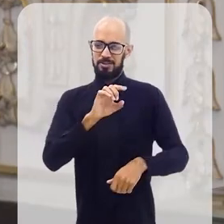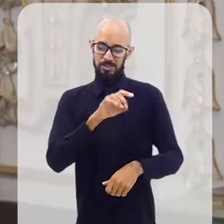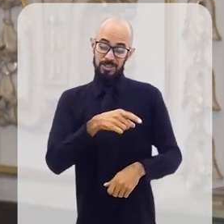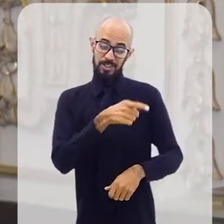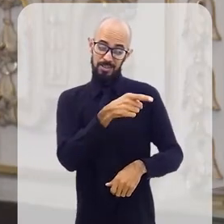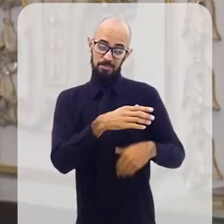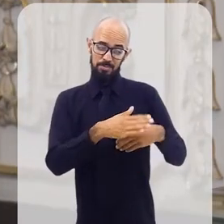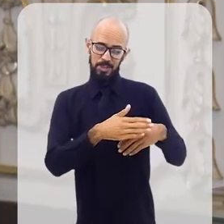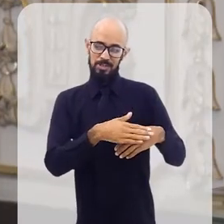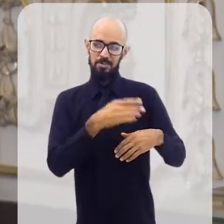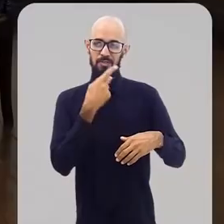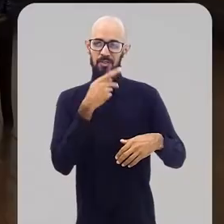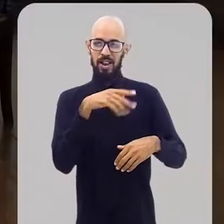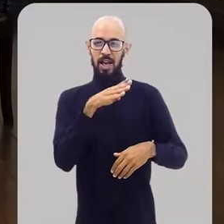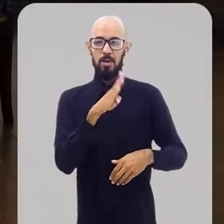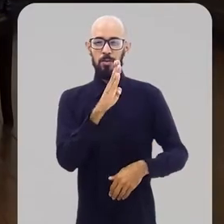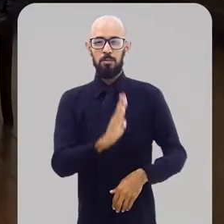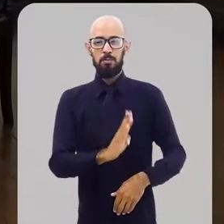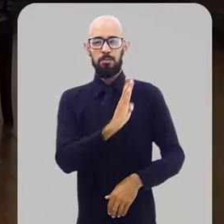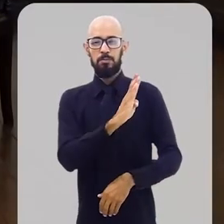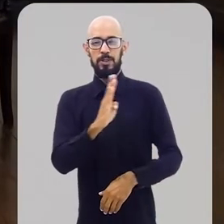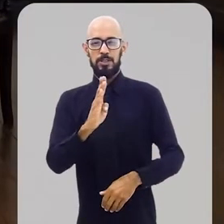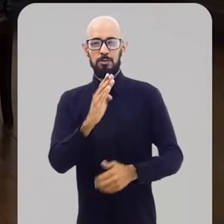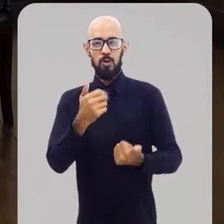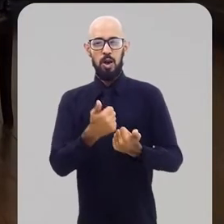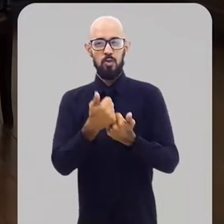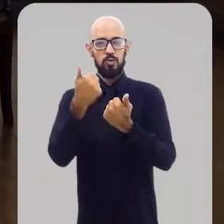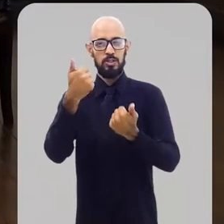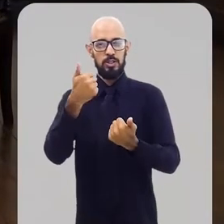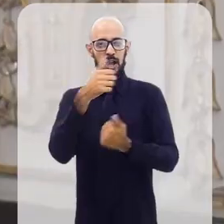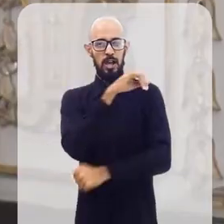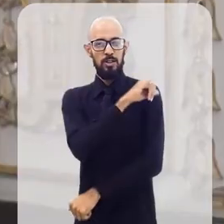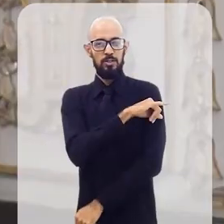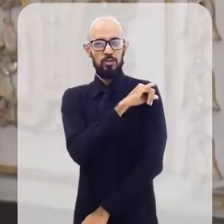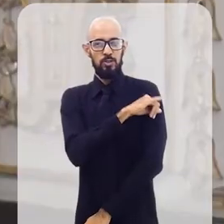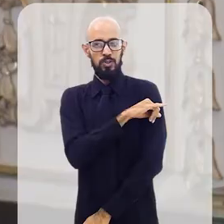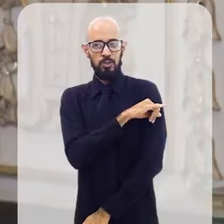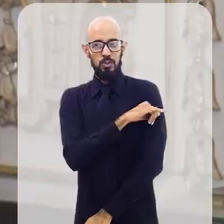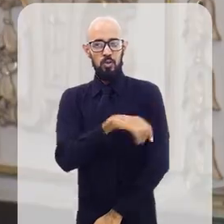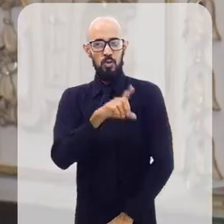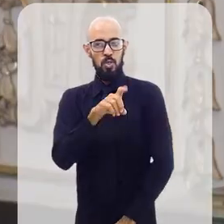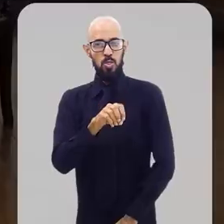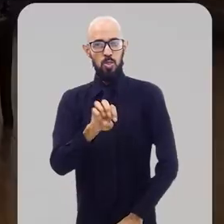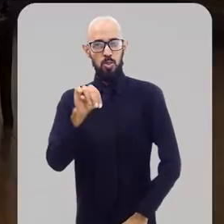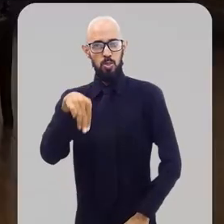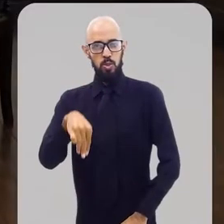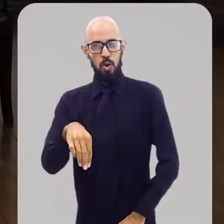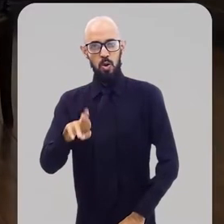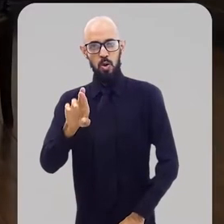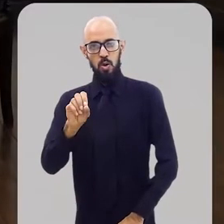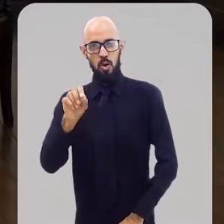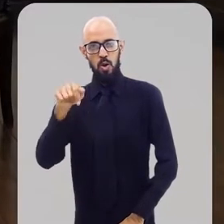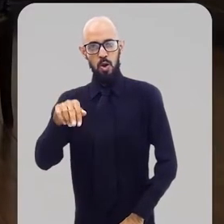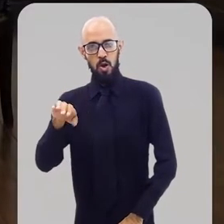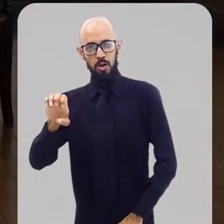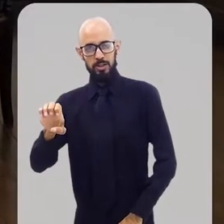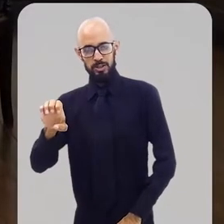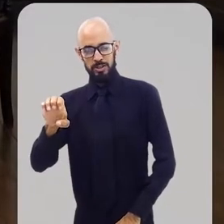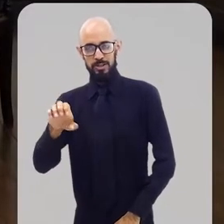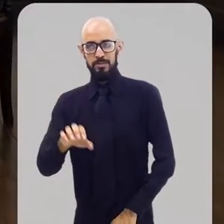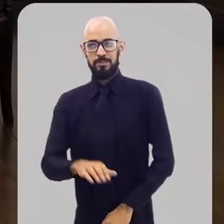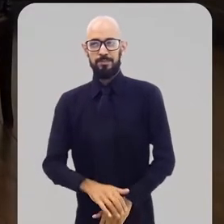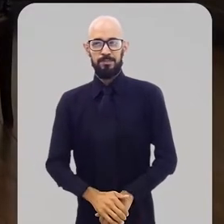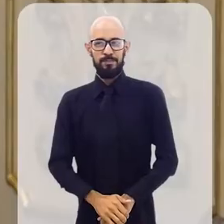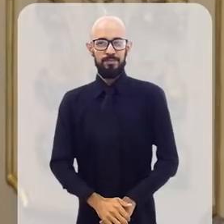vai dizer o Bispo auxiliar do Rio de Janeiro dão Roque de Souza obrigado por nos